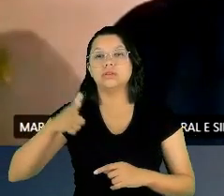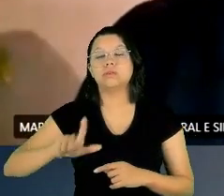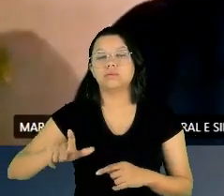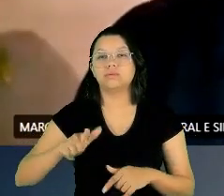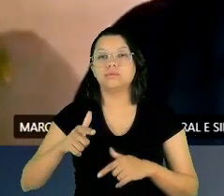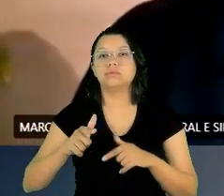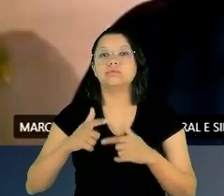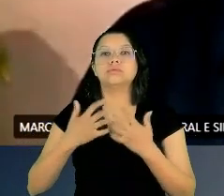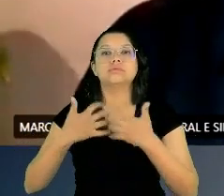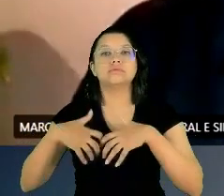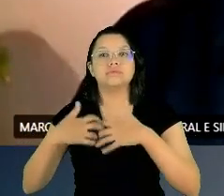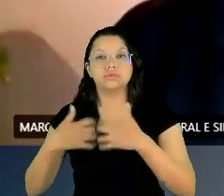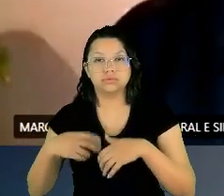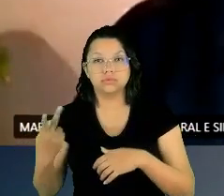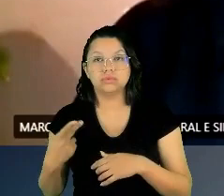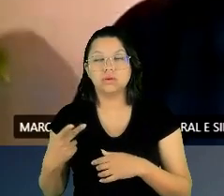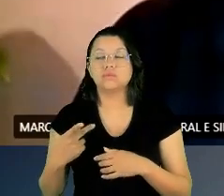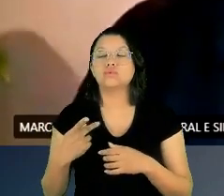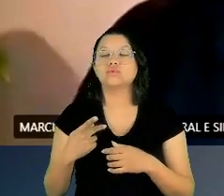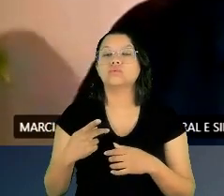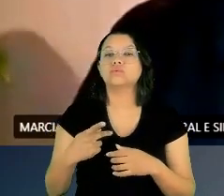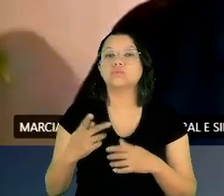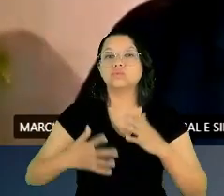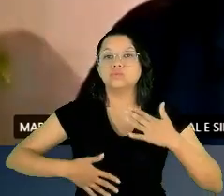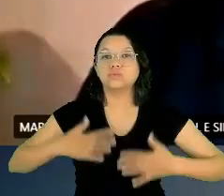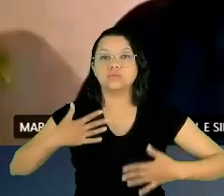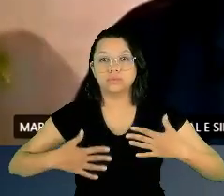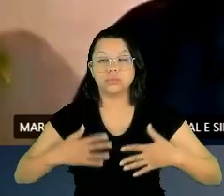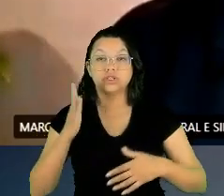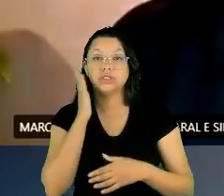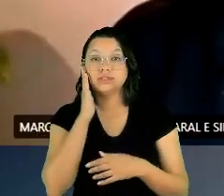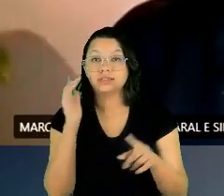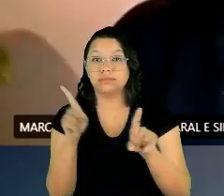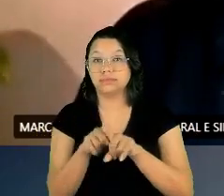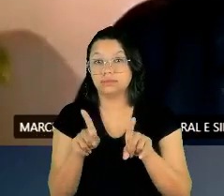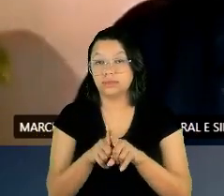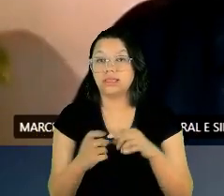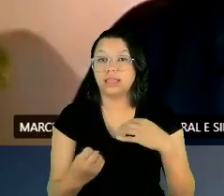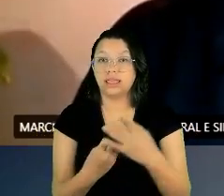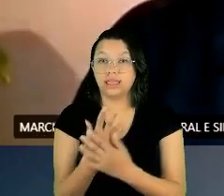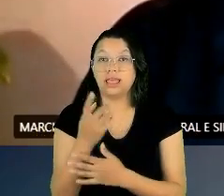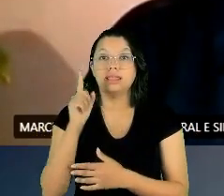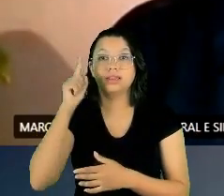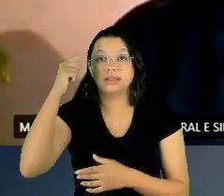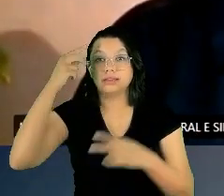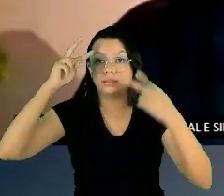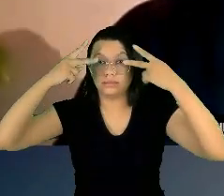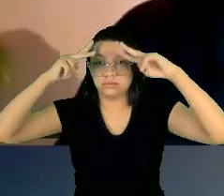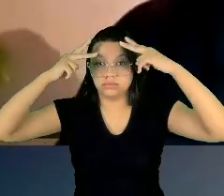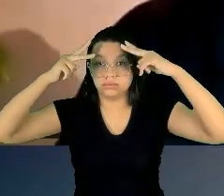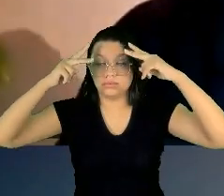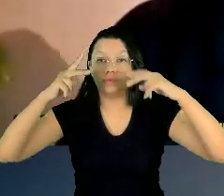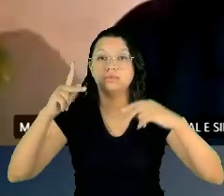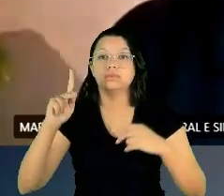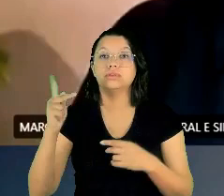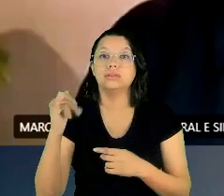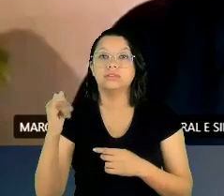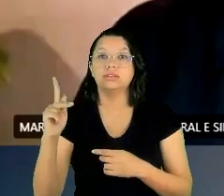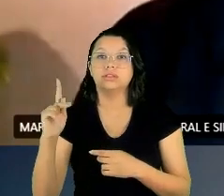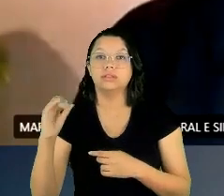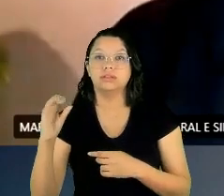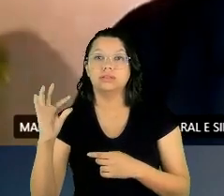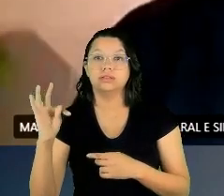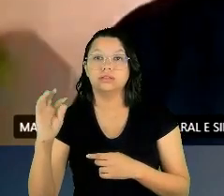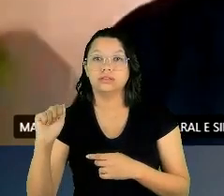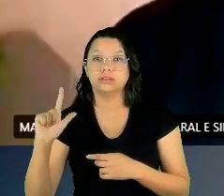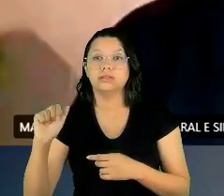outras funções no nosso corpo. Hoje, a gente sabe que esse hormônio também é produzido no hipotálamo e liberado no cérebro, e